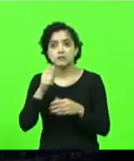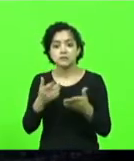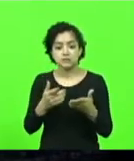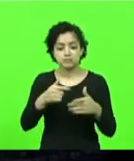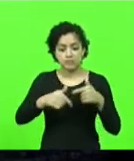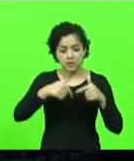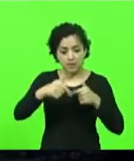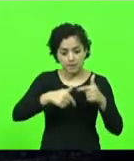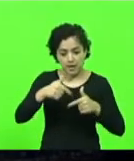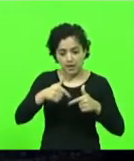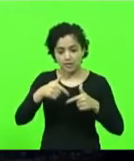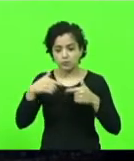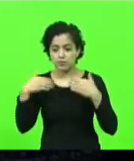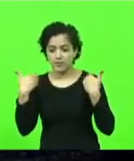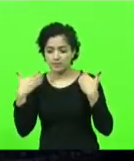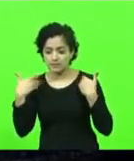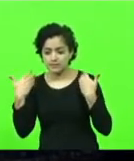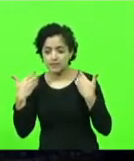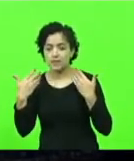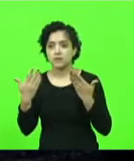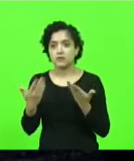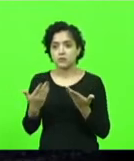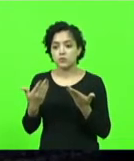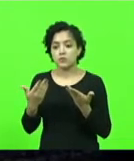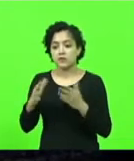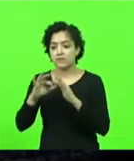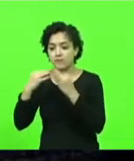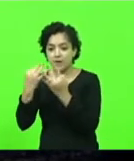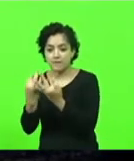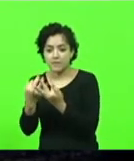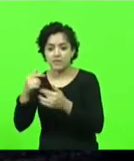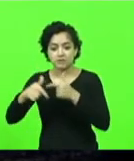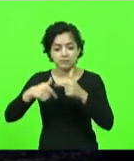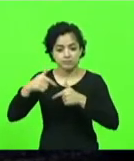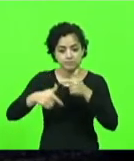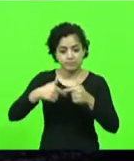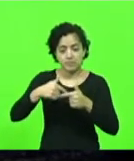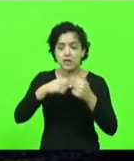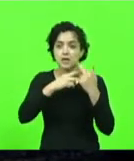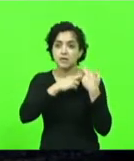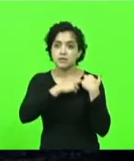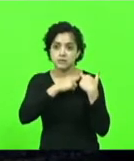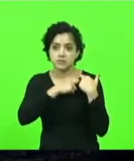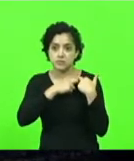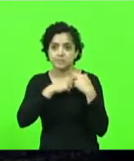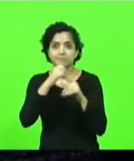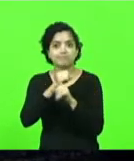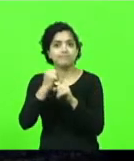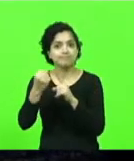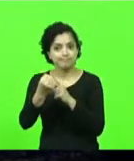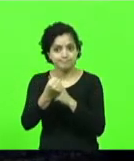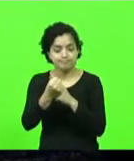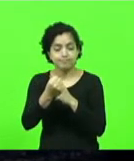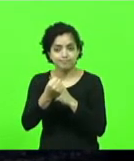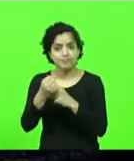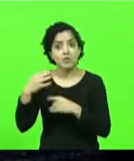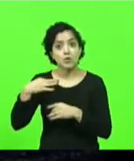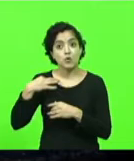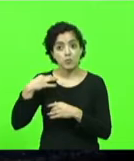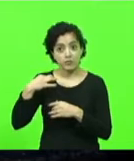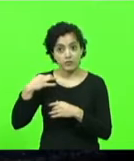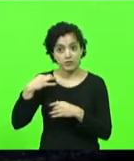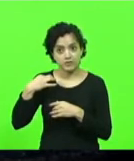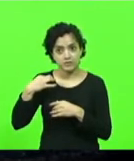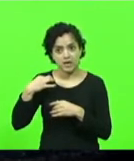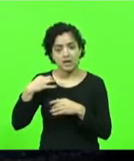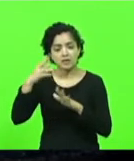trabalho e lazer trabalho e família trabalho e responsabilidade social como voluntárias em